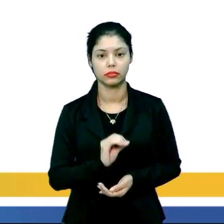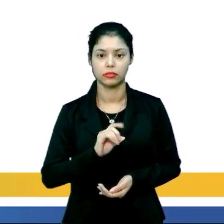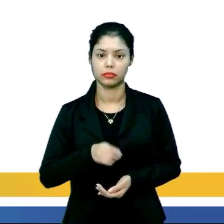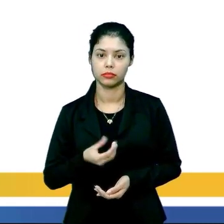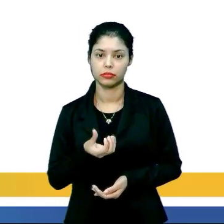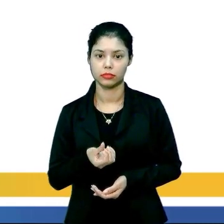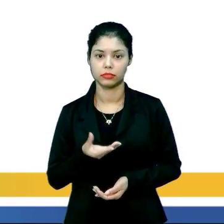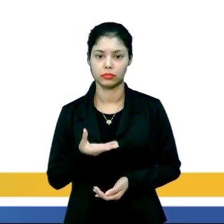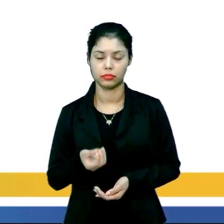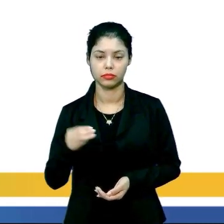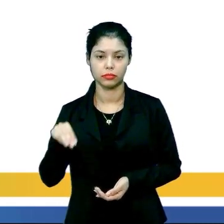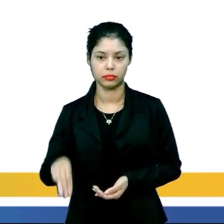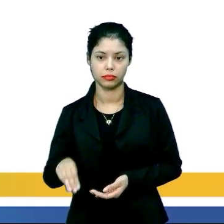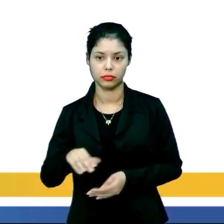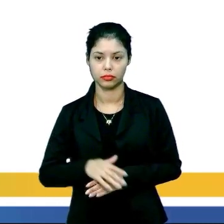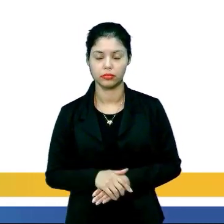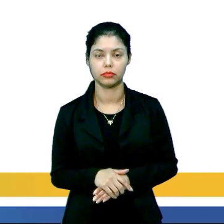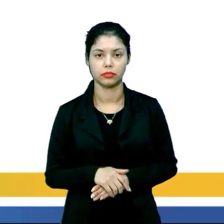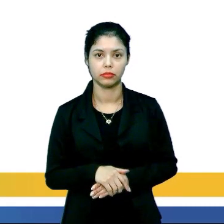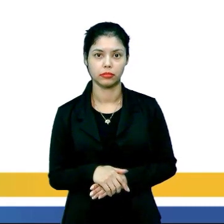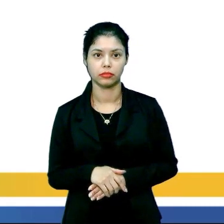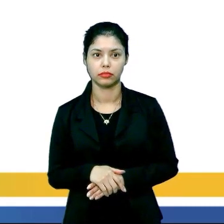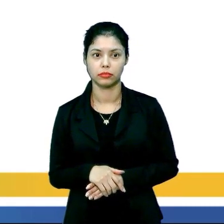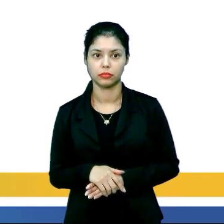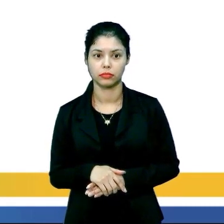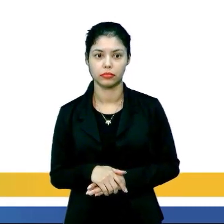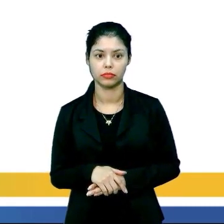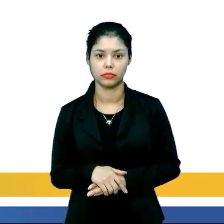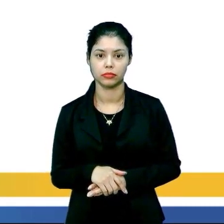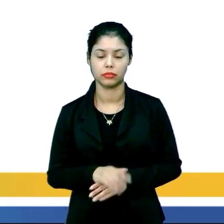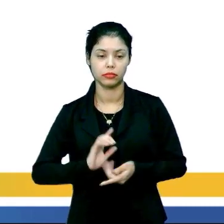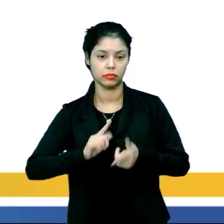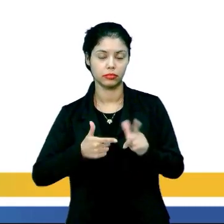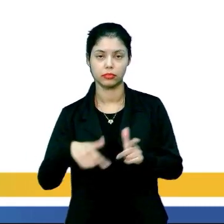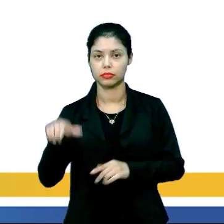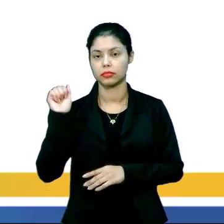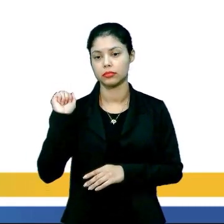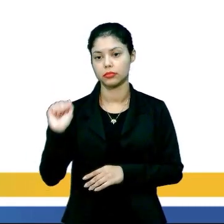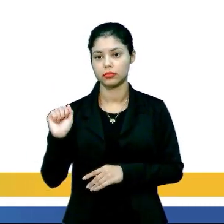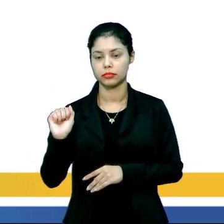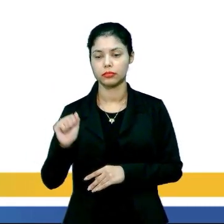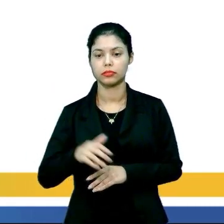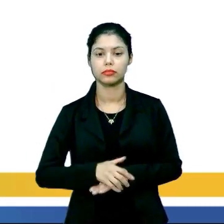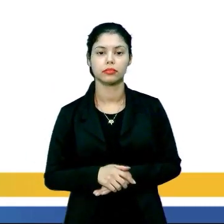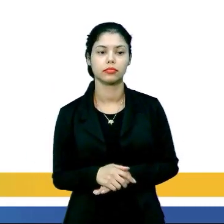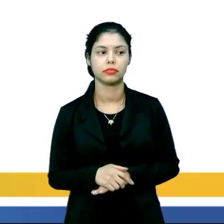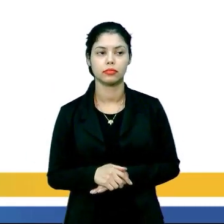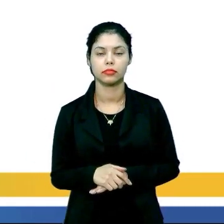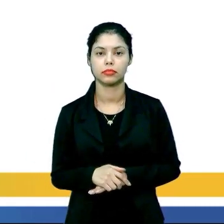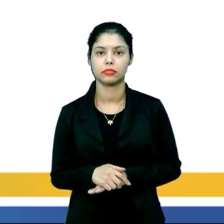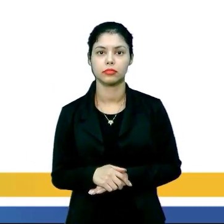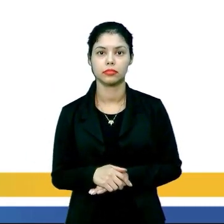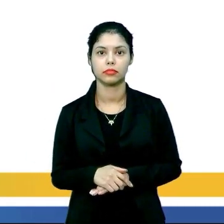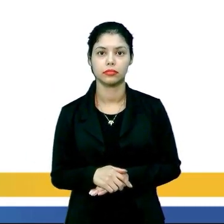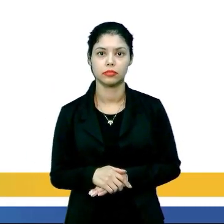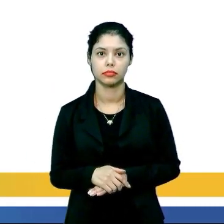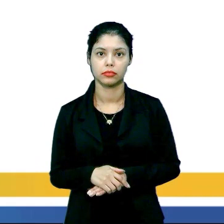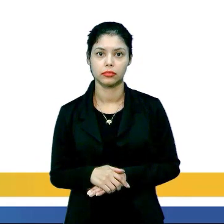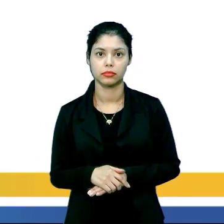temos 0,6 metros. Portanto, a alternativa correta